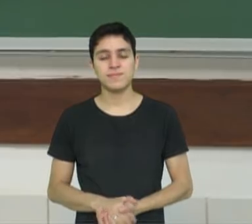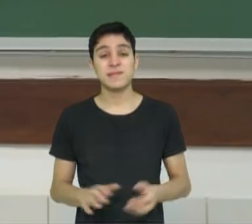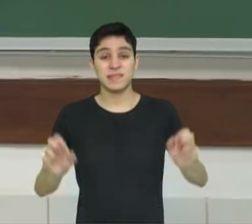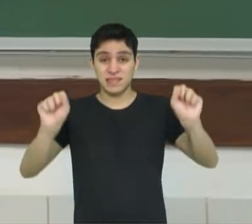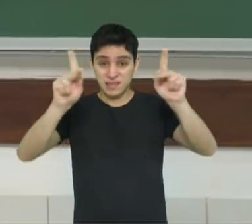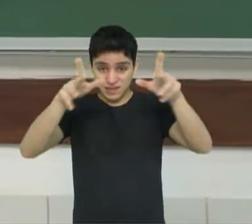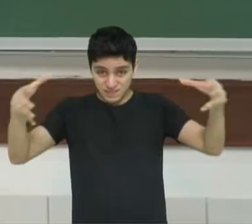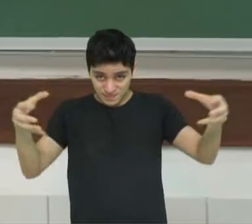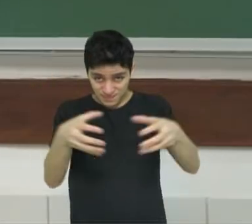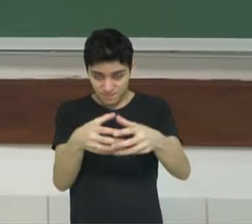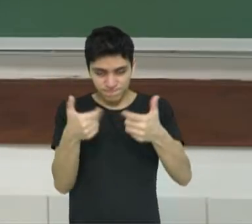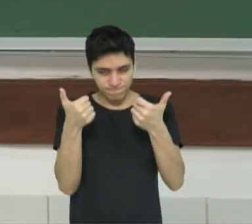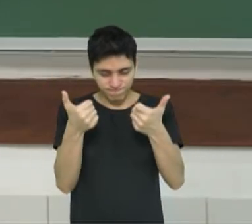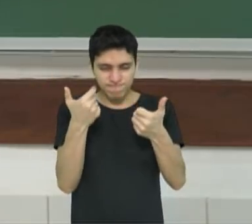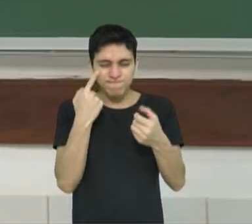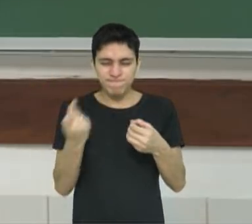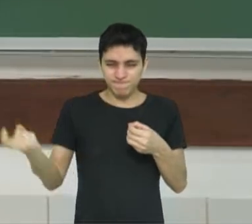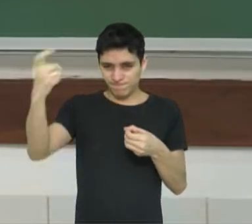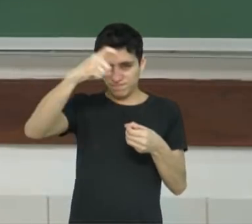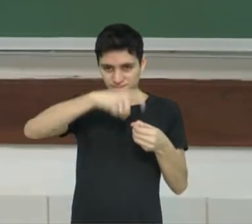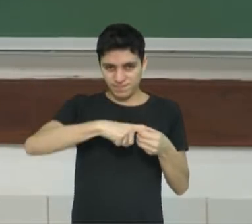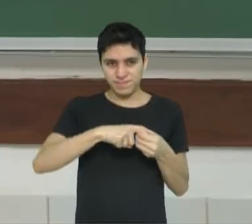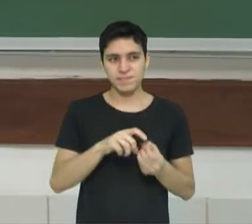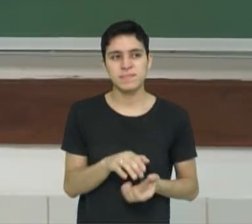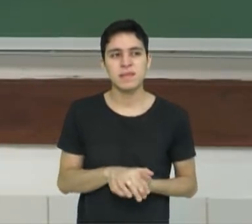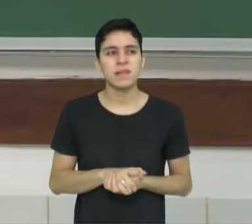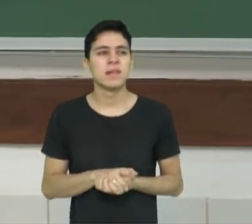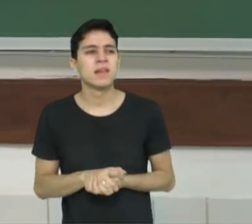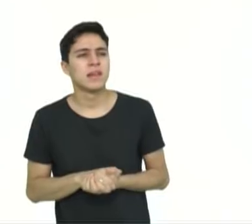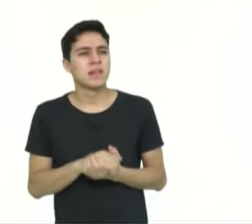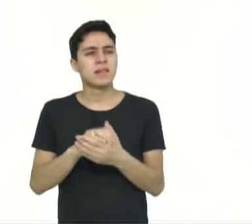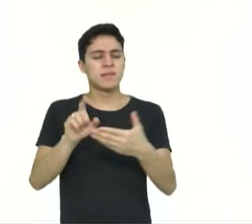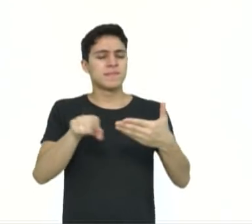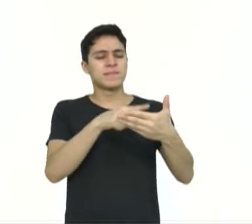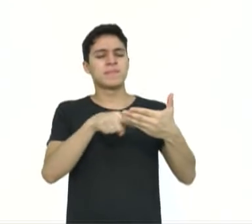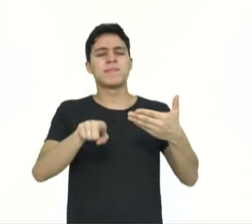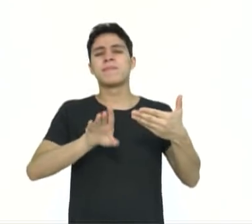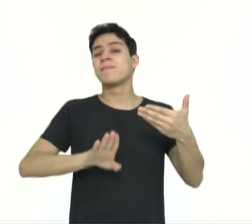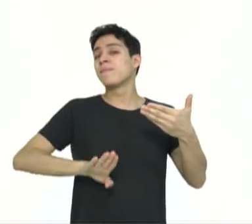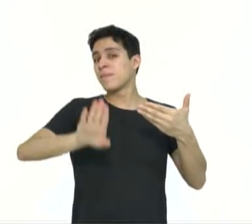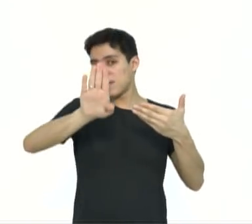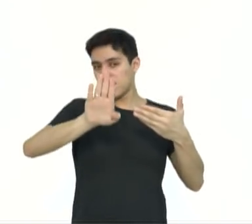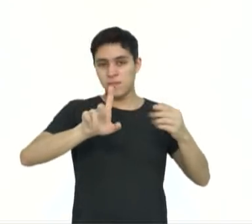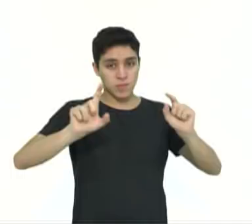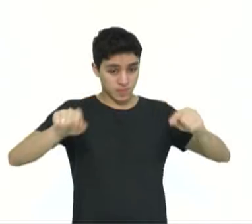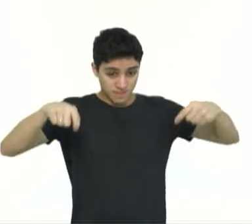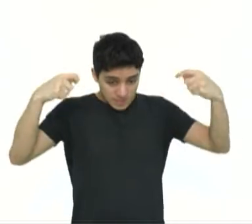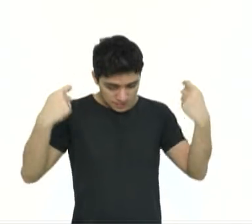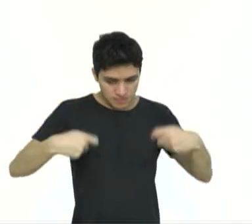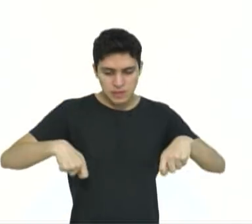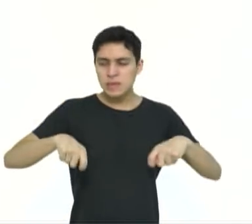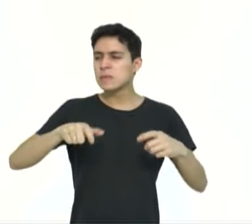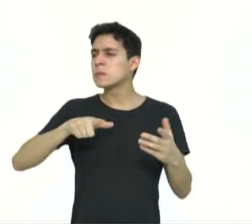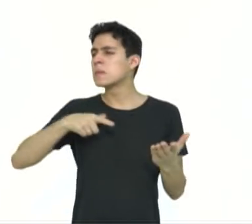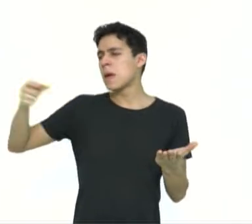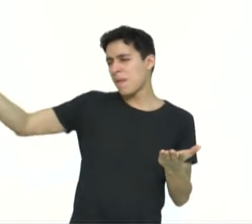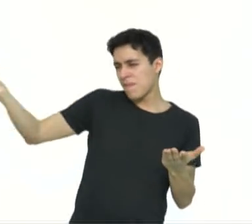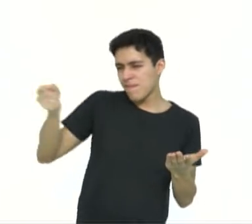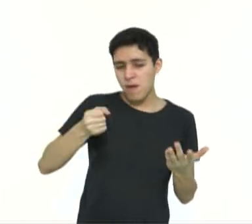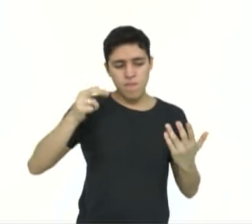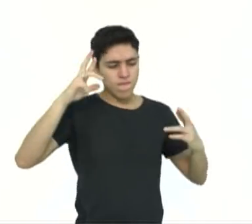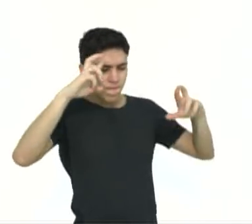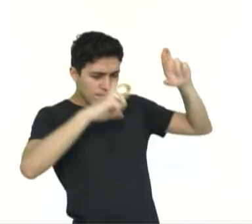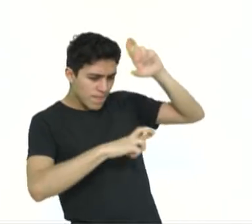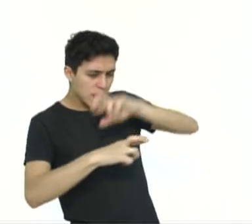Ok, turminha, voltando, marcamos então a letra B. É preciso ter uma